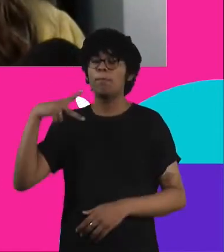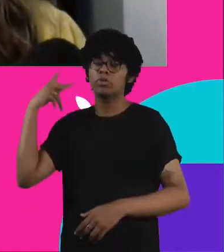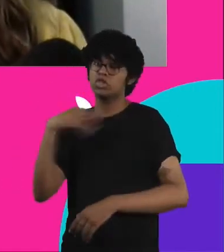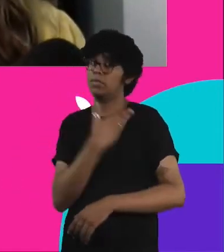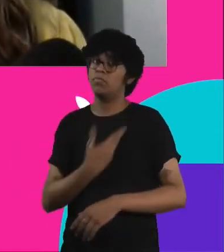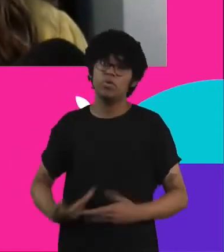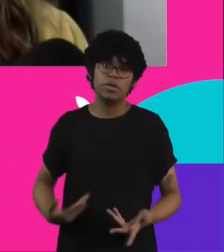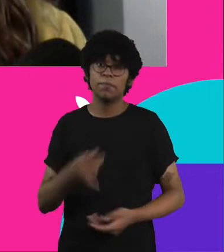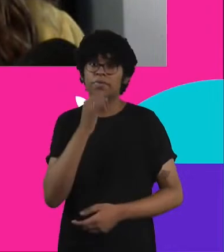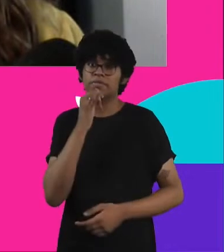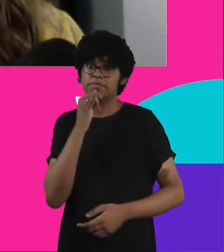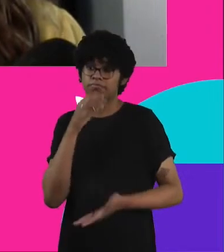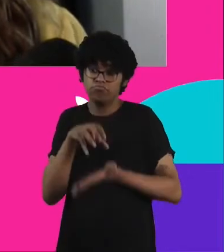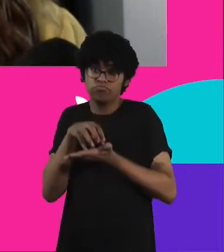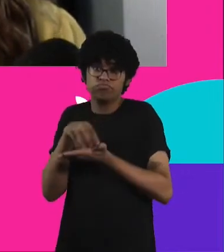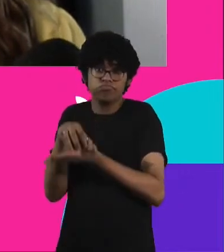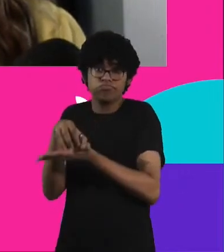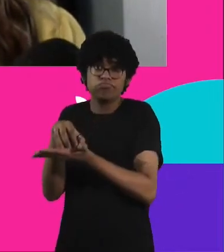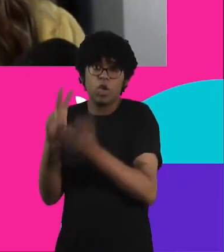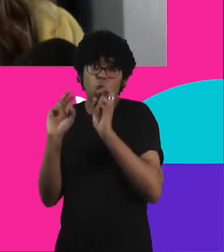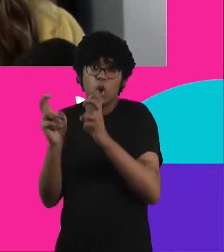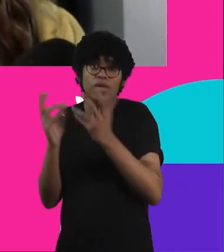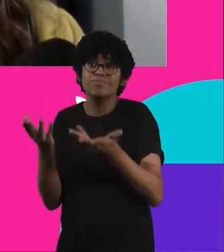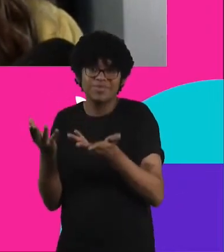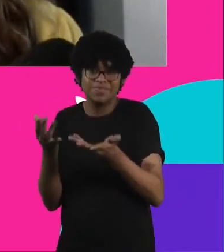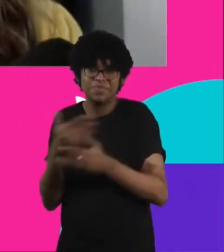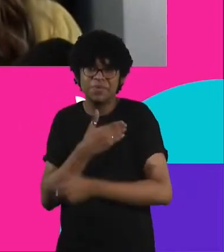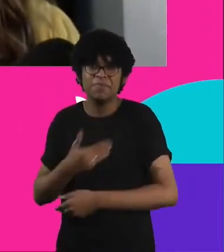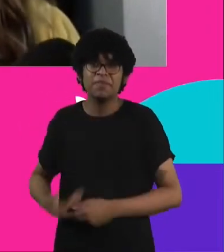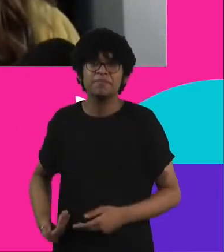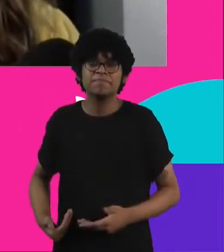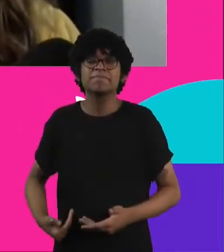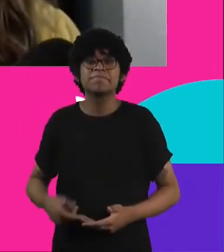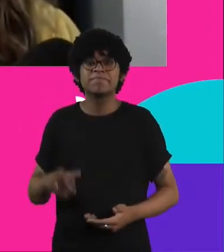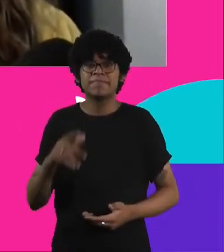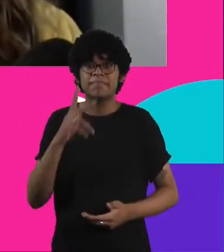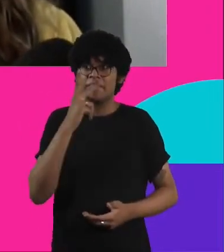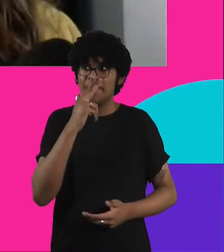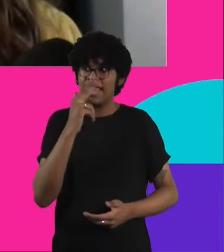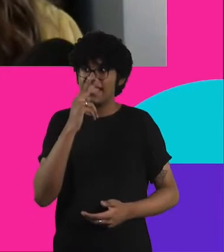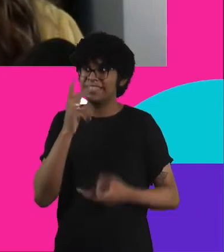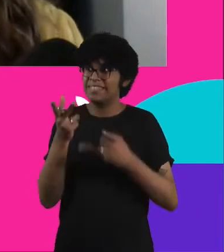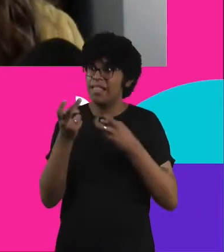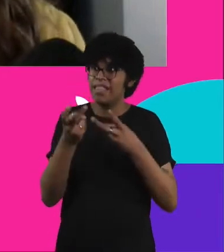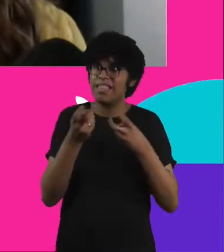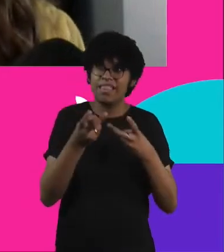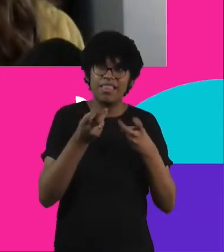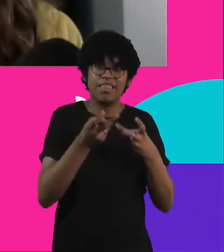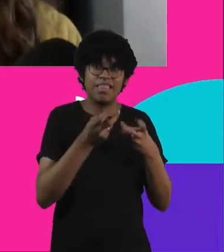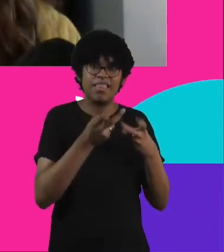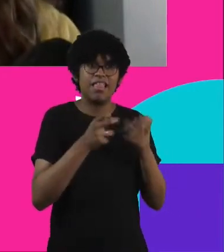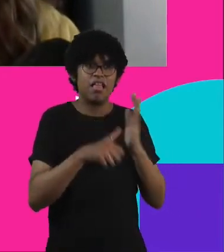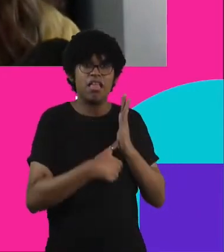por exemplo, transportes. Então, essas biometrias, muitas, são impulsionadas